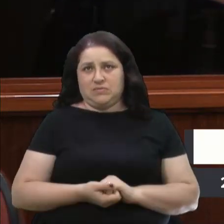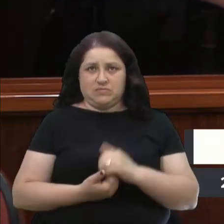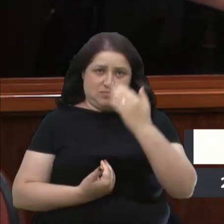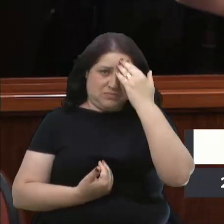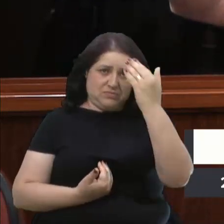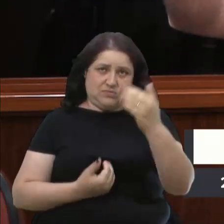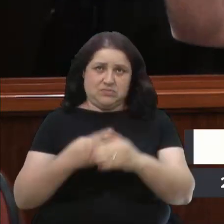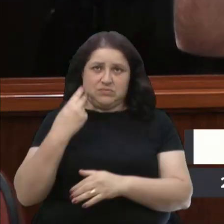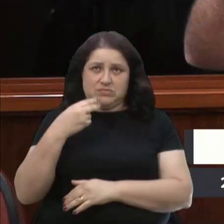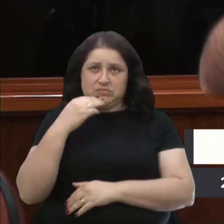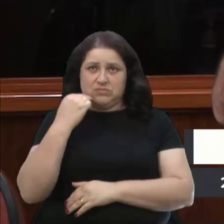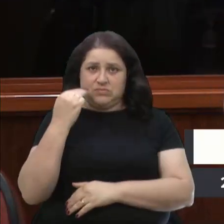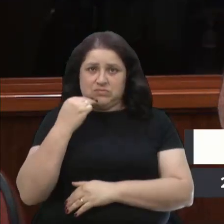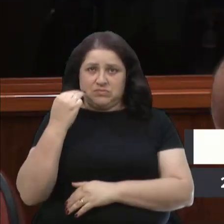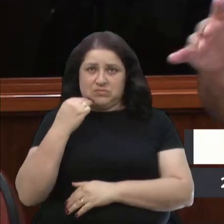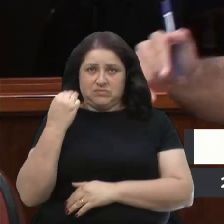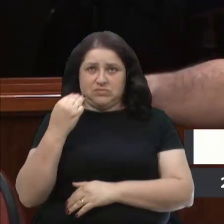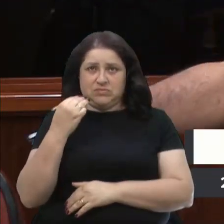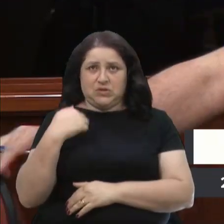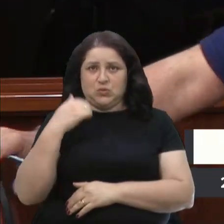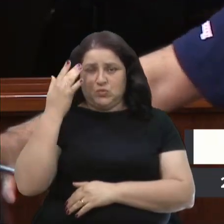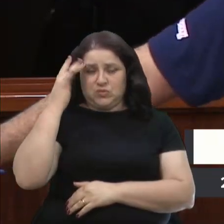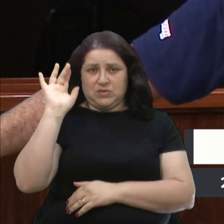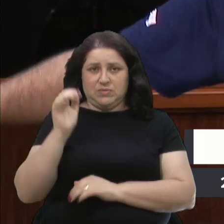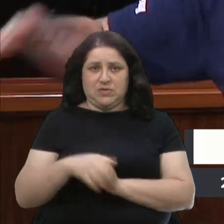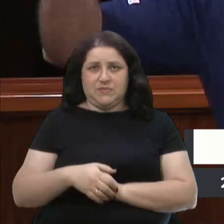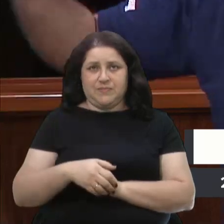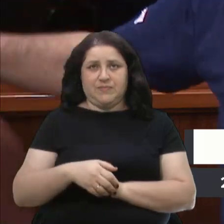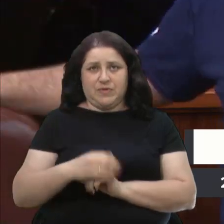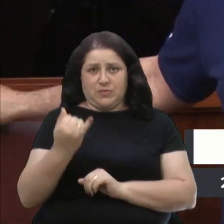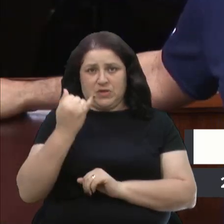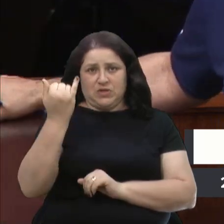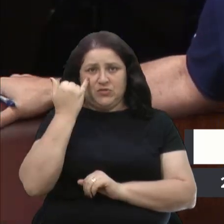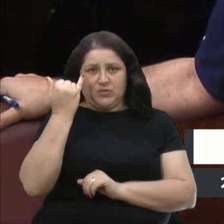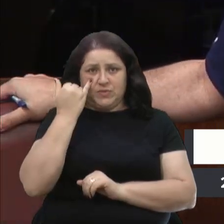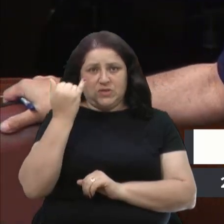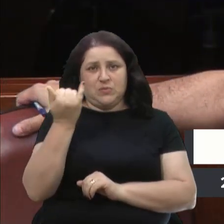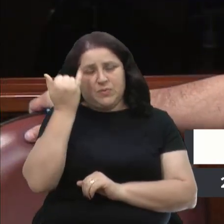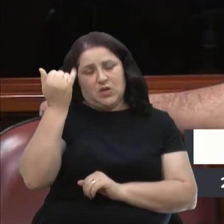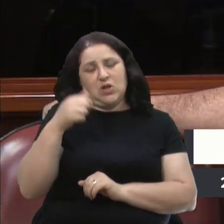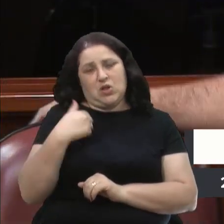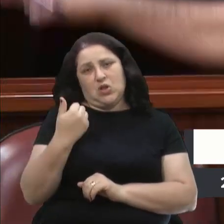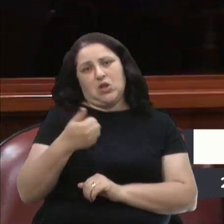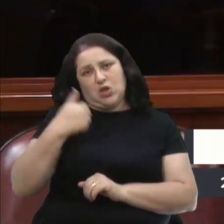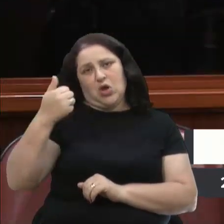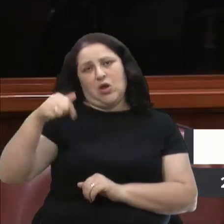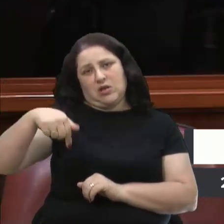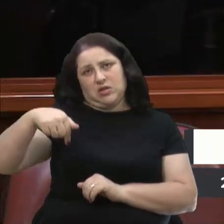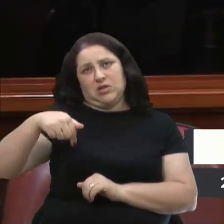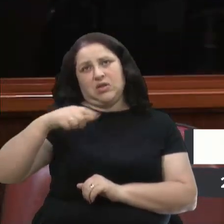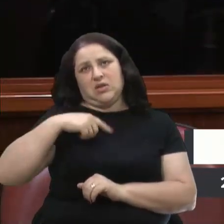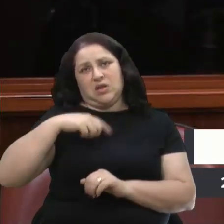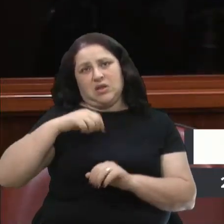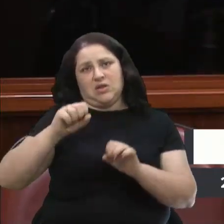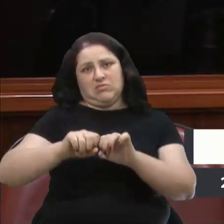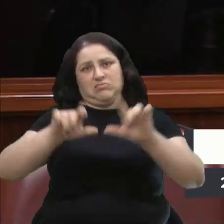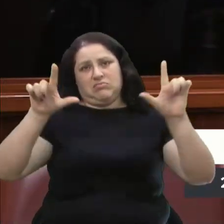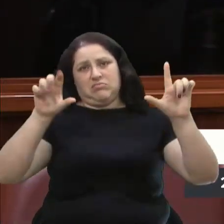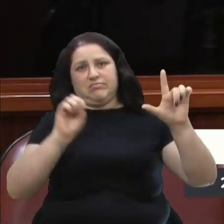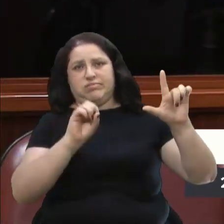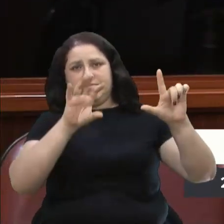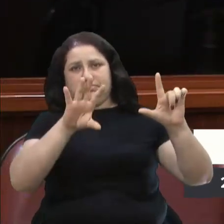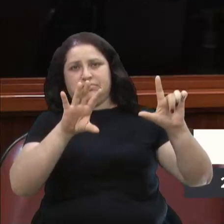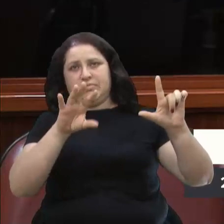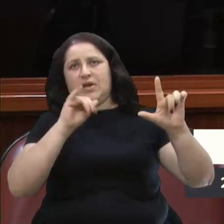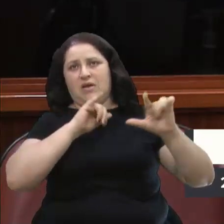obrigado, vereadora Marisol. Veja, nem sabia disso. Importante informação. Fica até melhor para a gente que seja aqui. Tem até data show, já dá para avisar para o